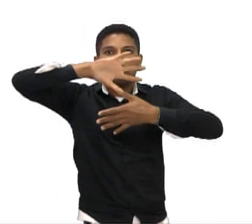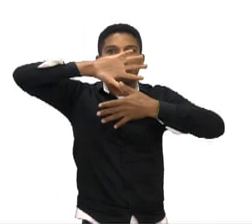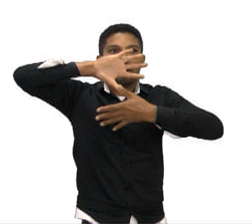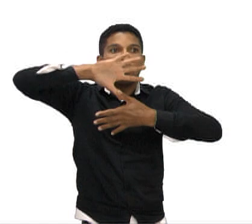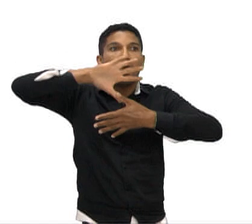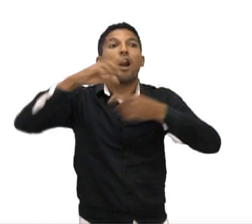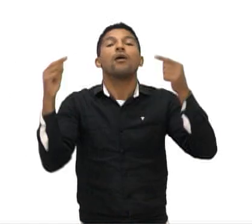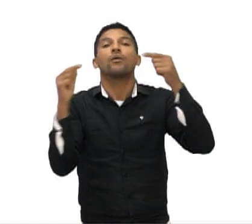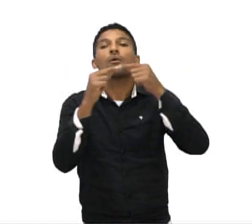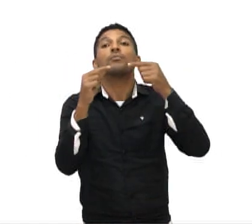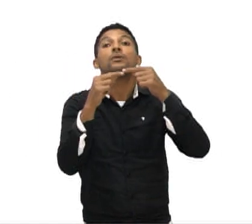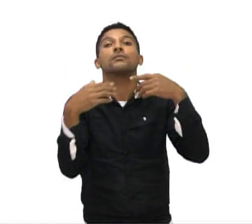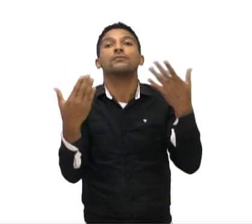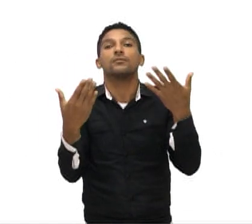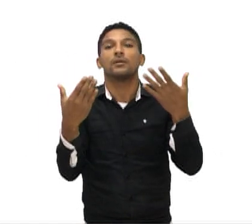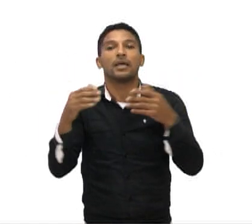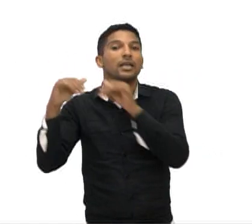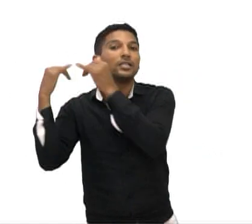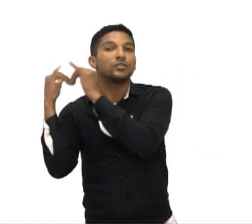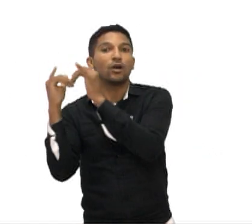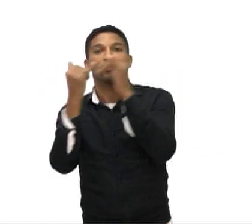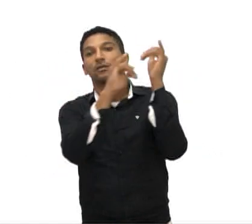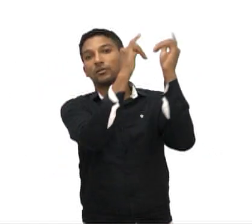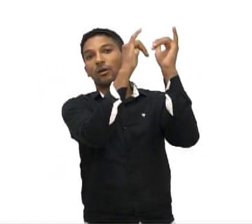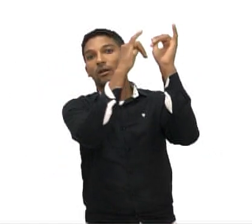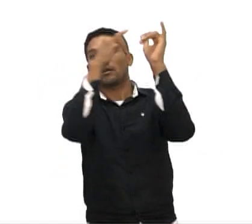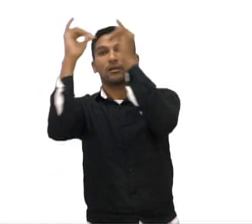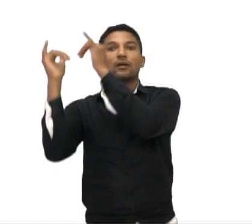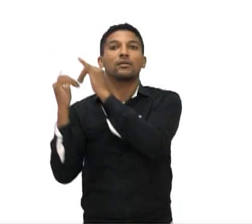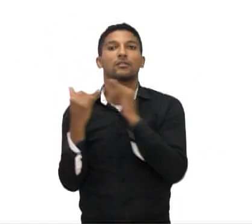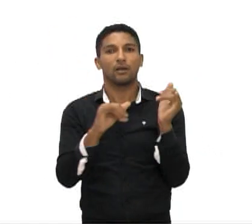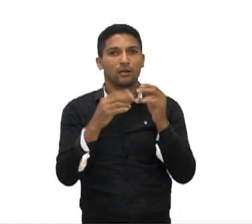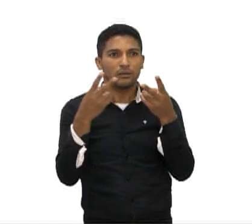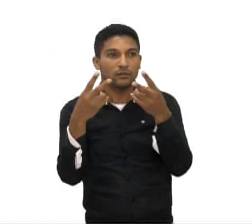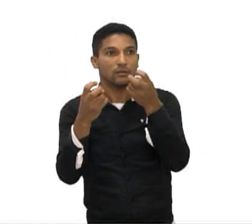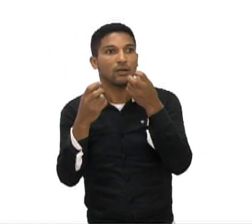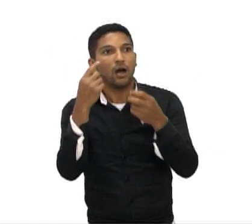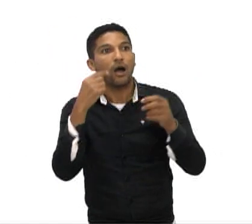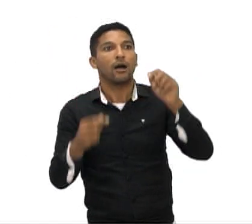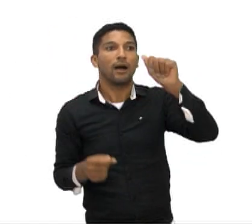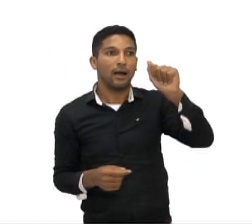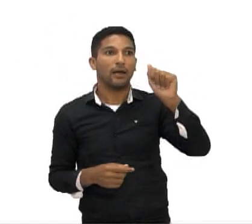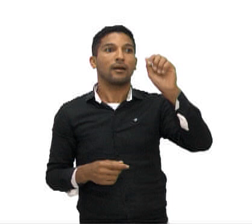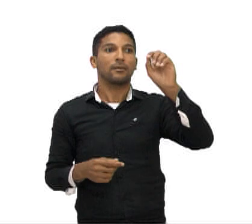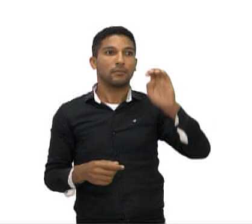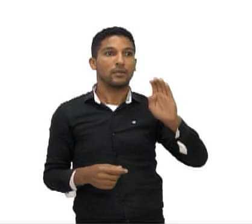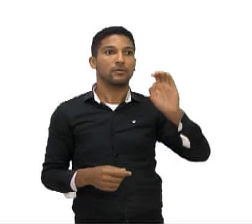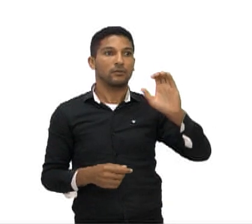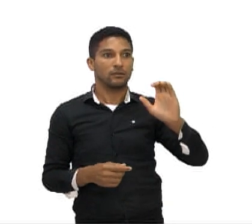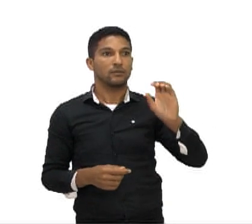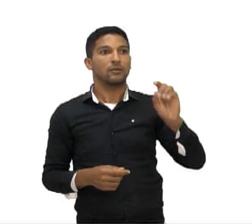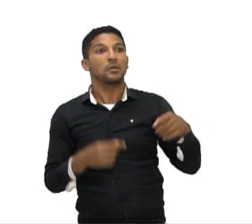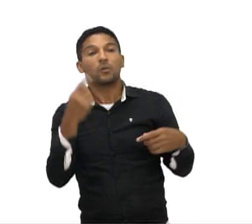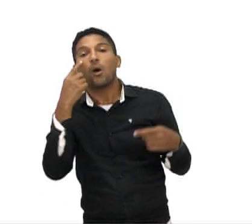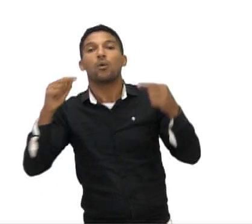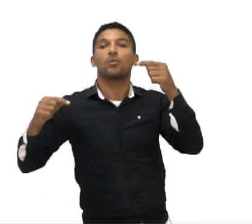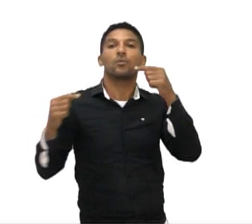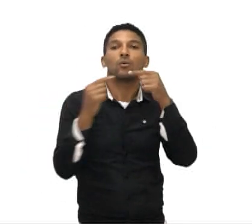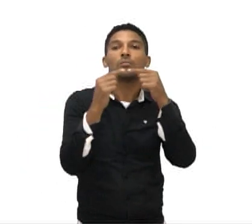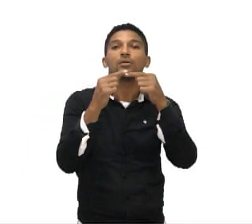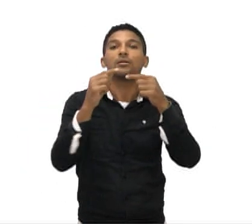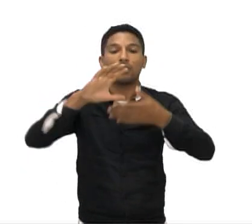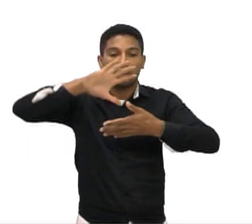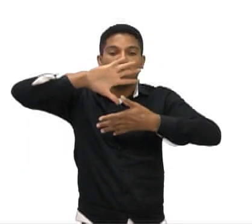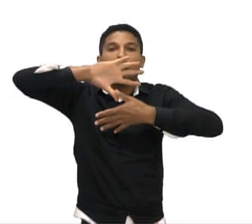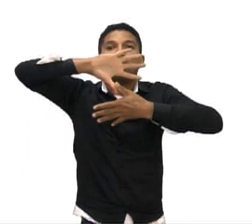A, centro-americanos. Faltou uma letrinha ali, tá, gente? Centro-americanos, letra A.